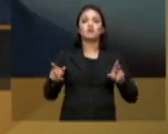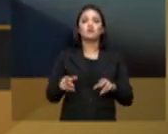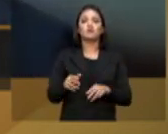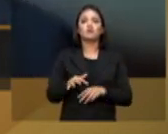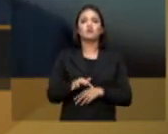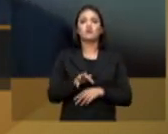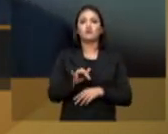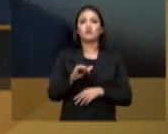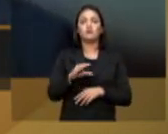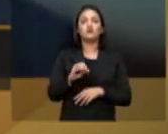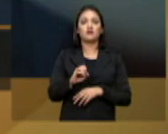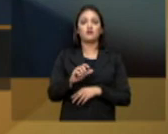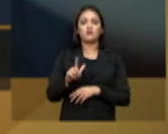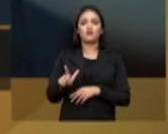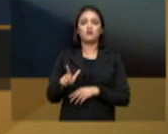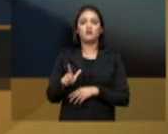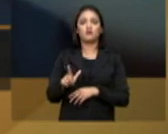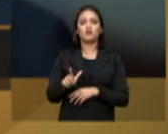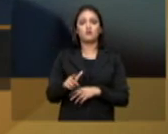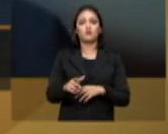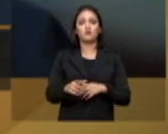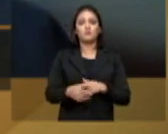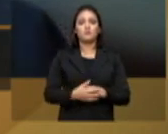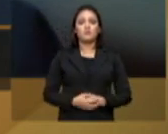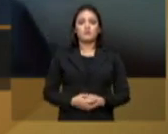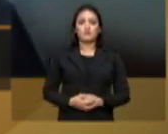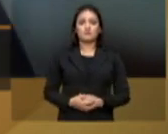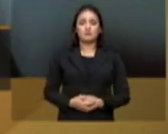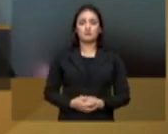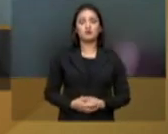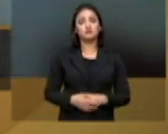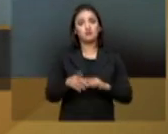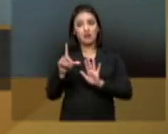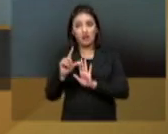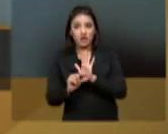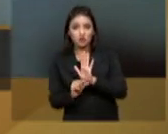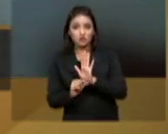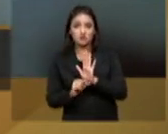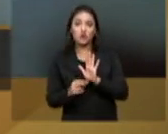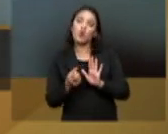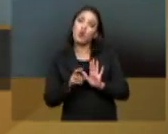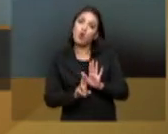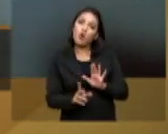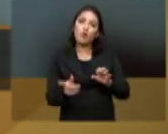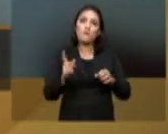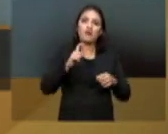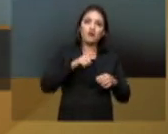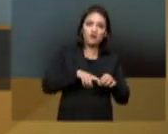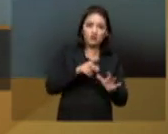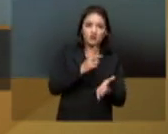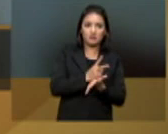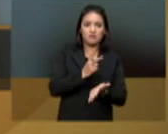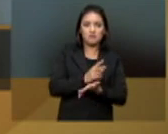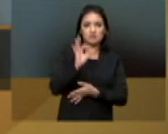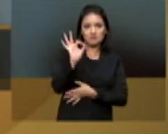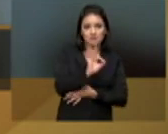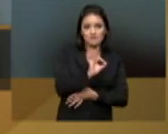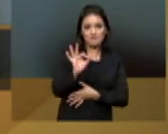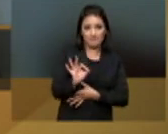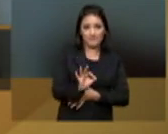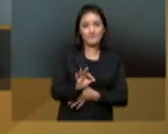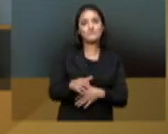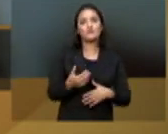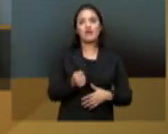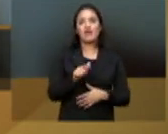pelo Poder Executivo, seja na redução, seja no restabelecimento das alíquotas. Nesse